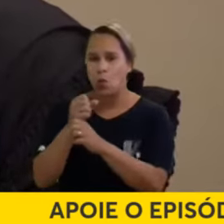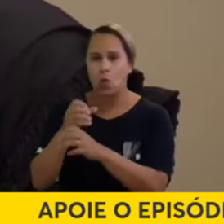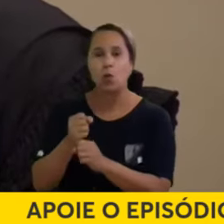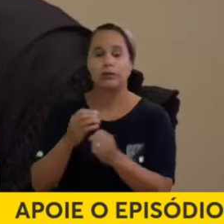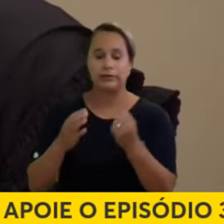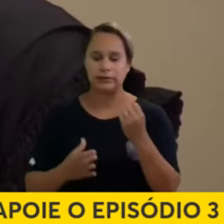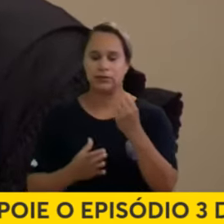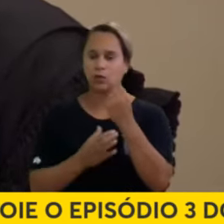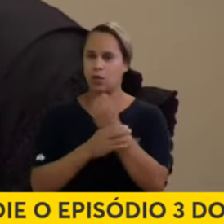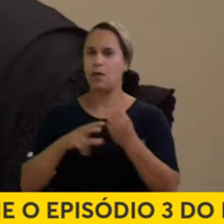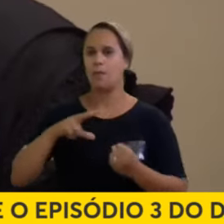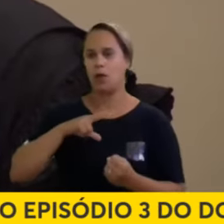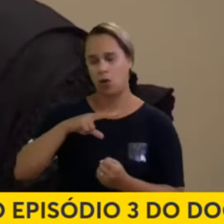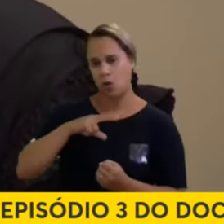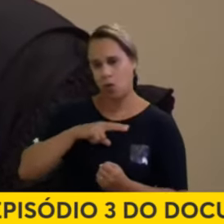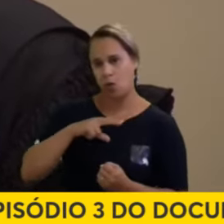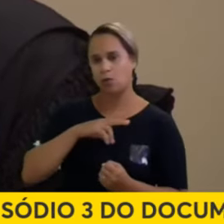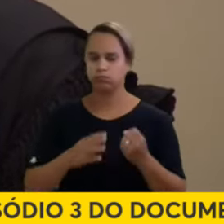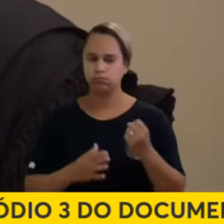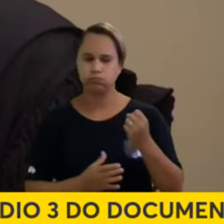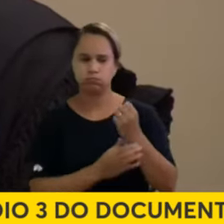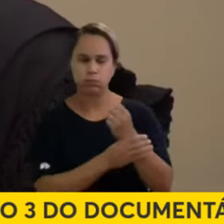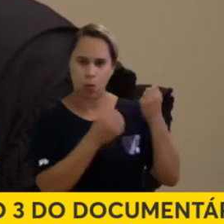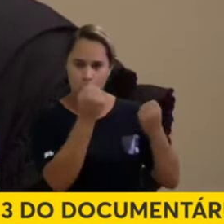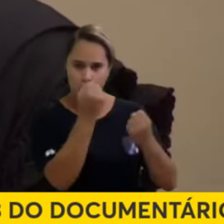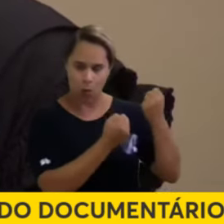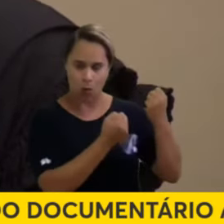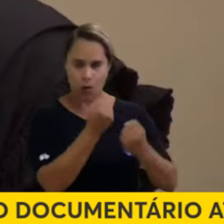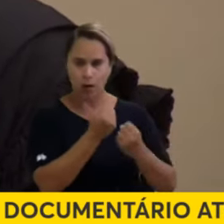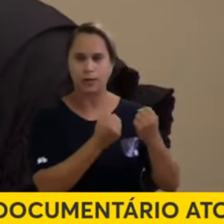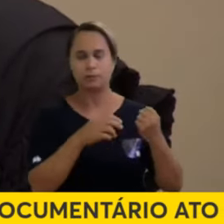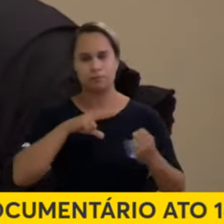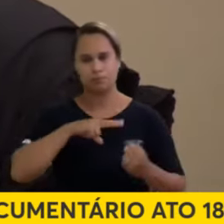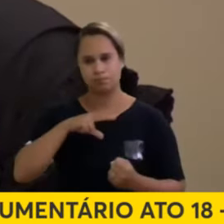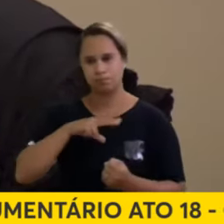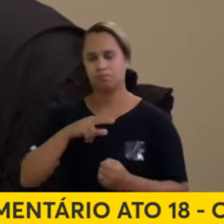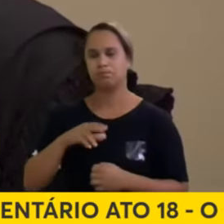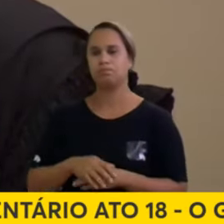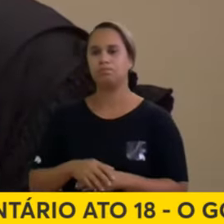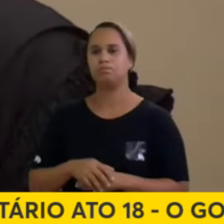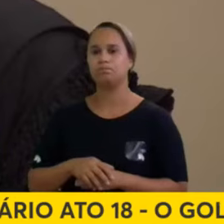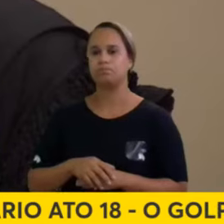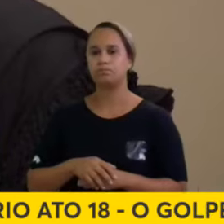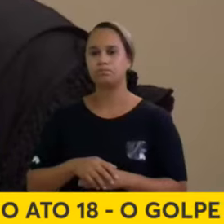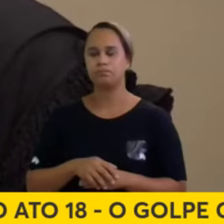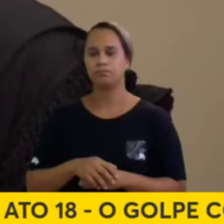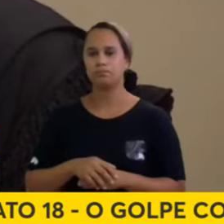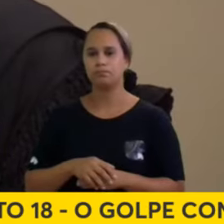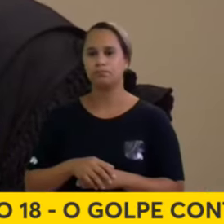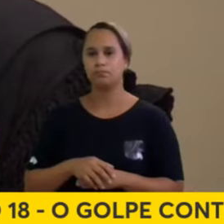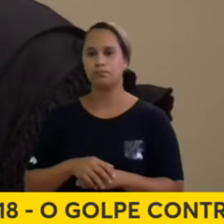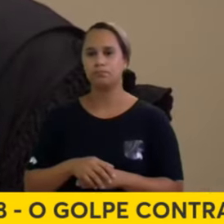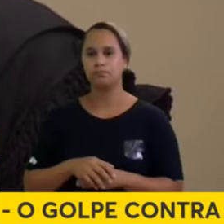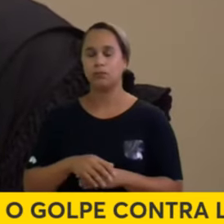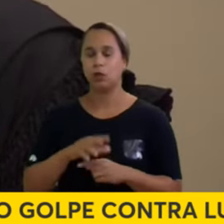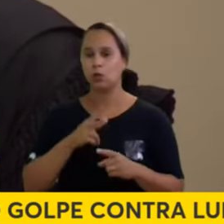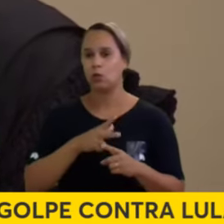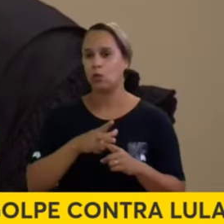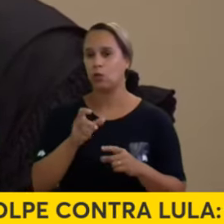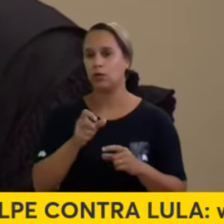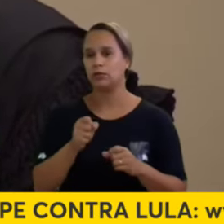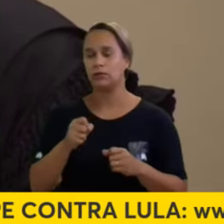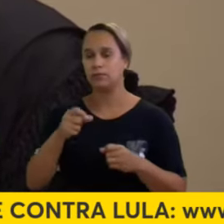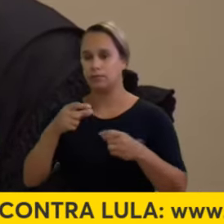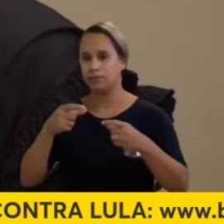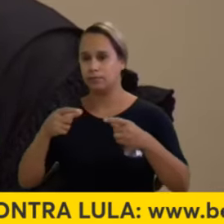motorista particular e escolta armada financiada pelos partidos locação de gerador para efento de filiação tal